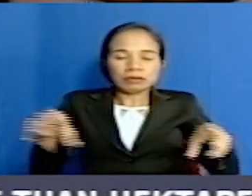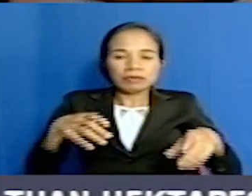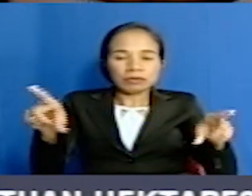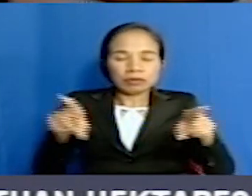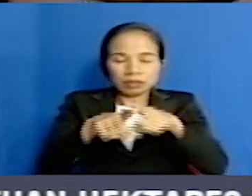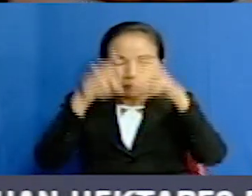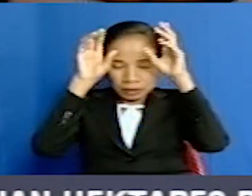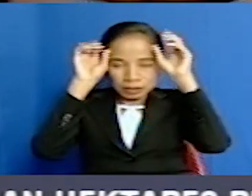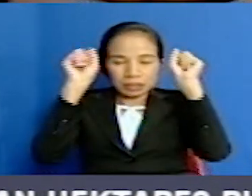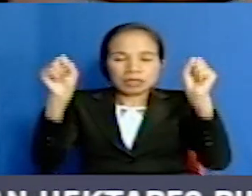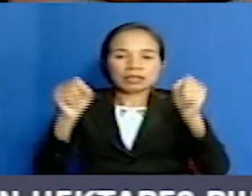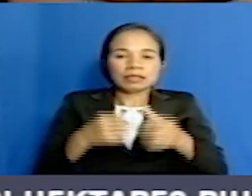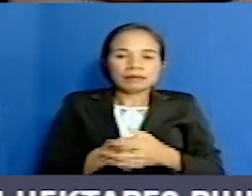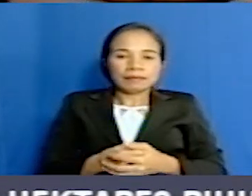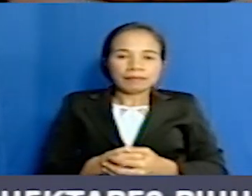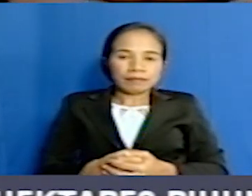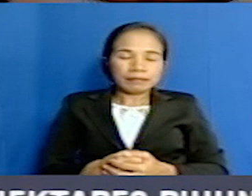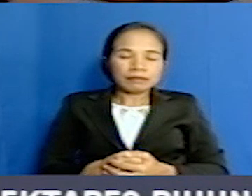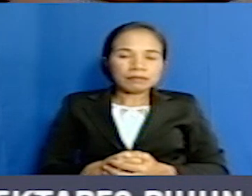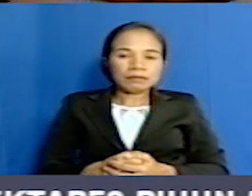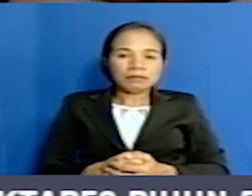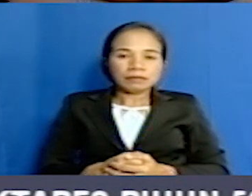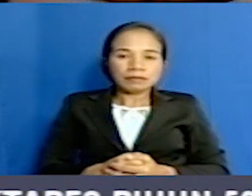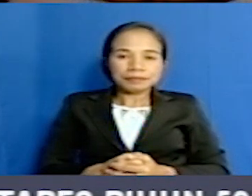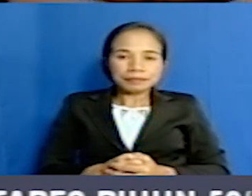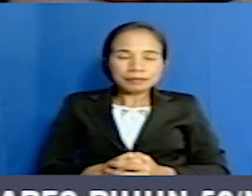Imprensa interino. E